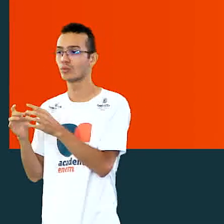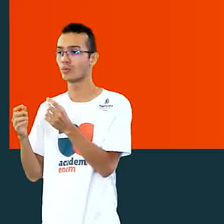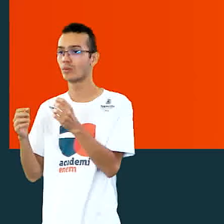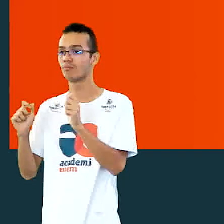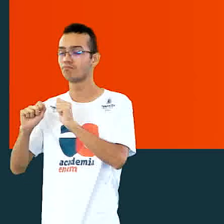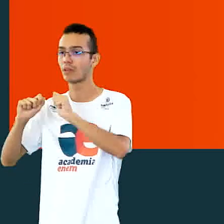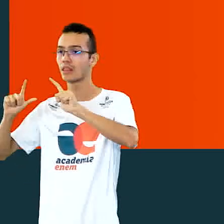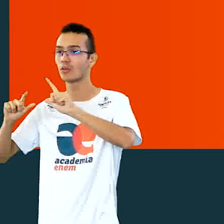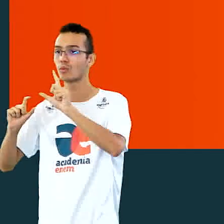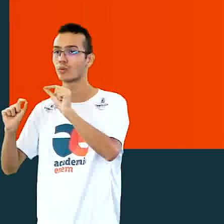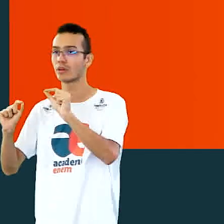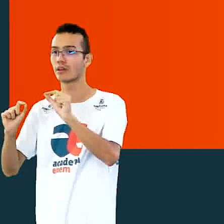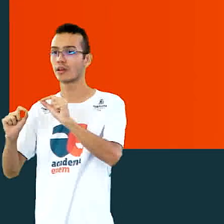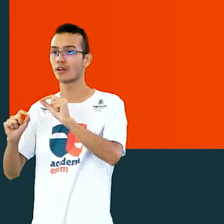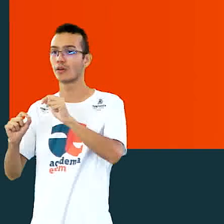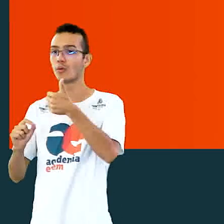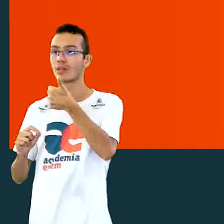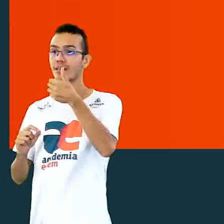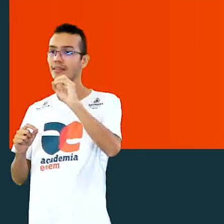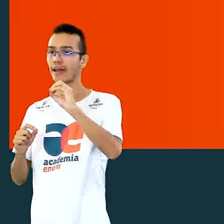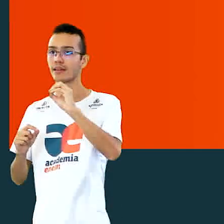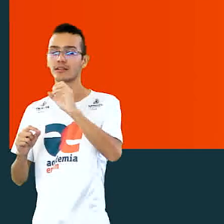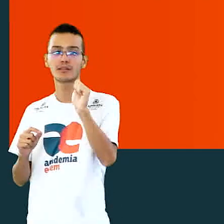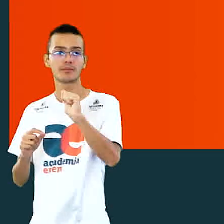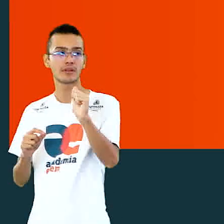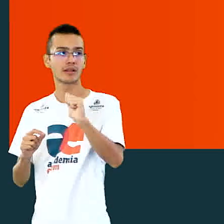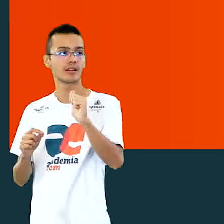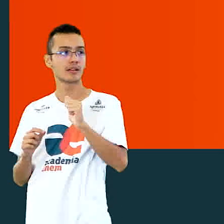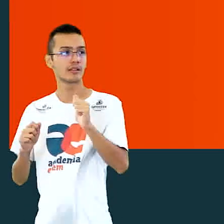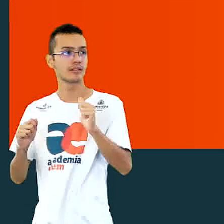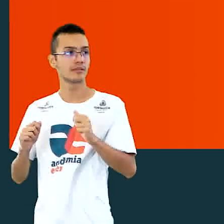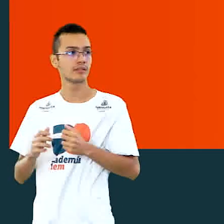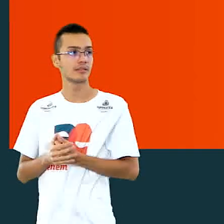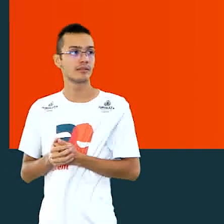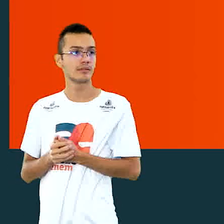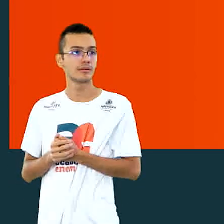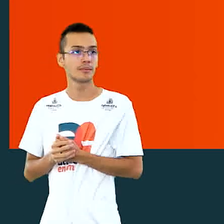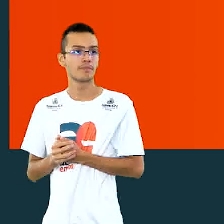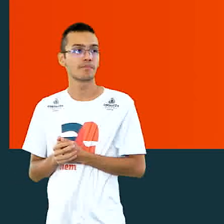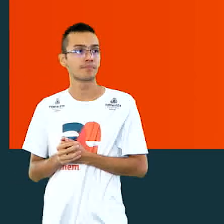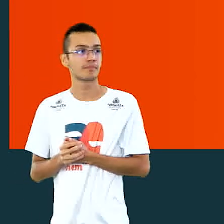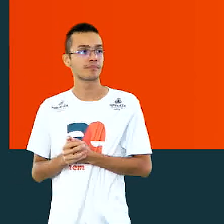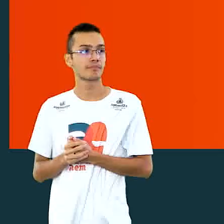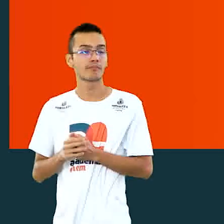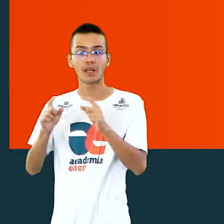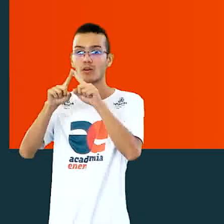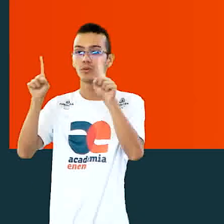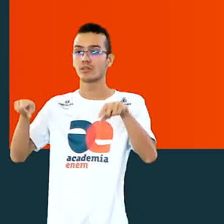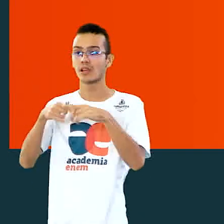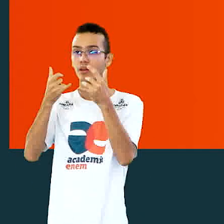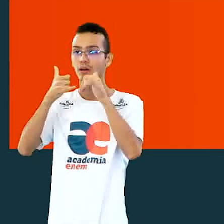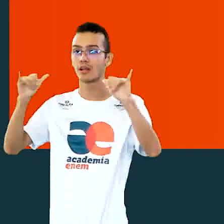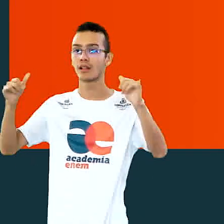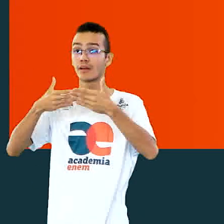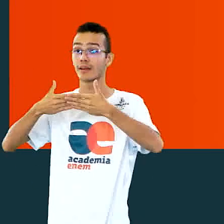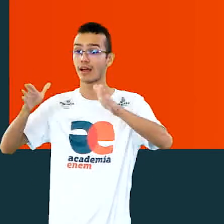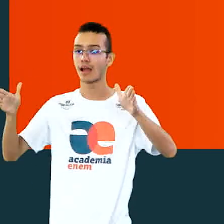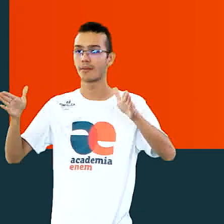o que é que acontece com o fusível? Ele queima, abre o circuito, a corrente acaba e eu protejo meu